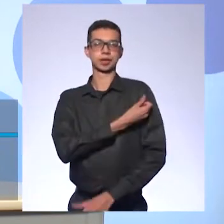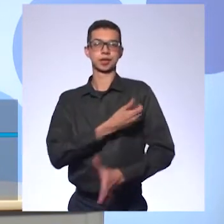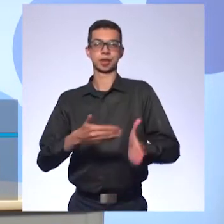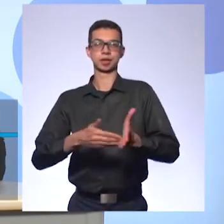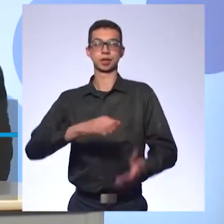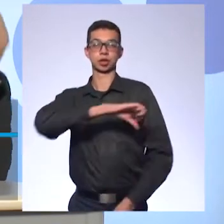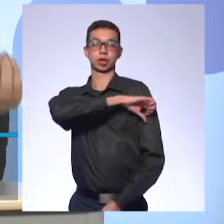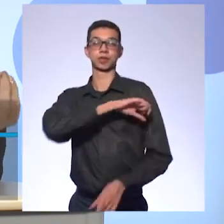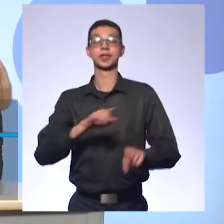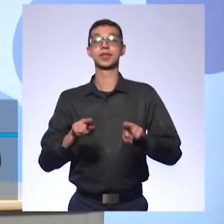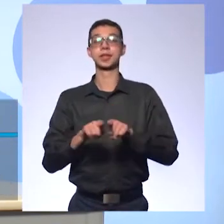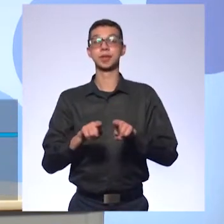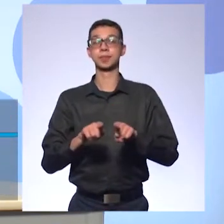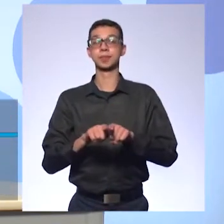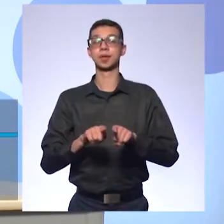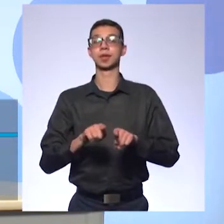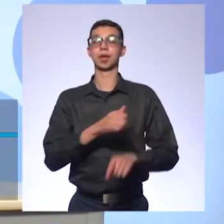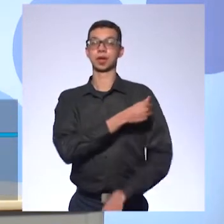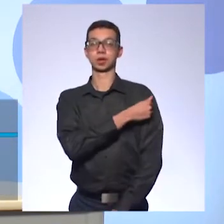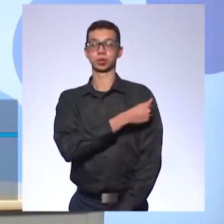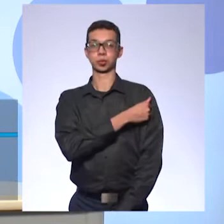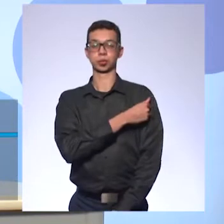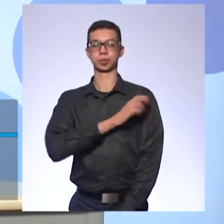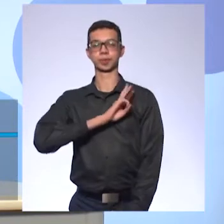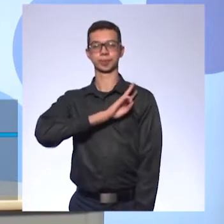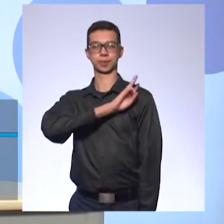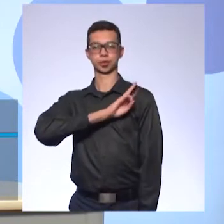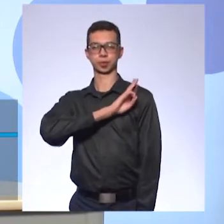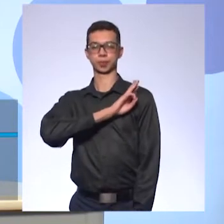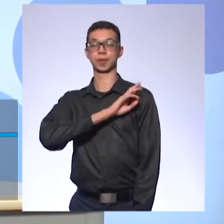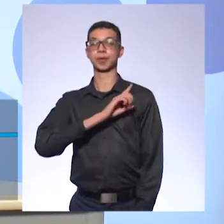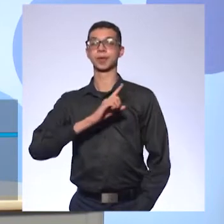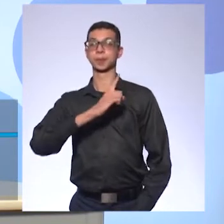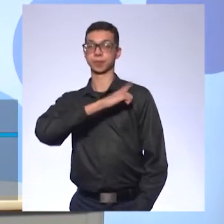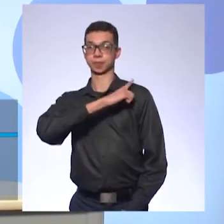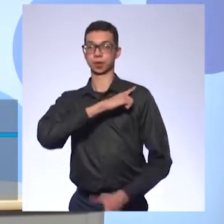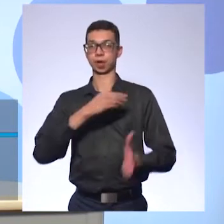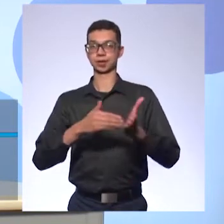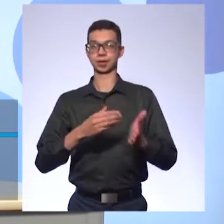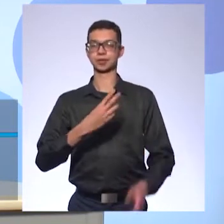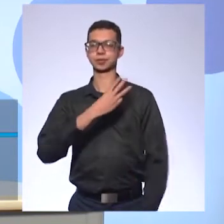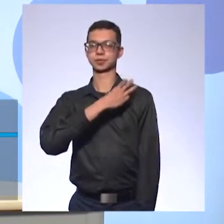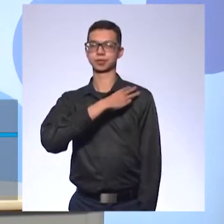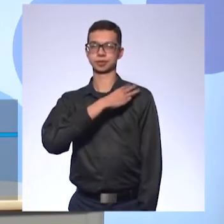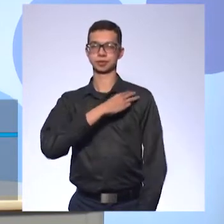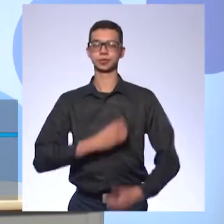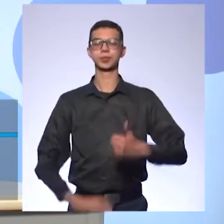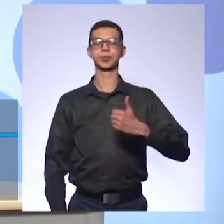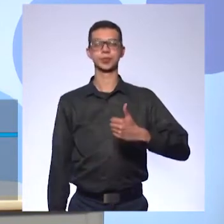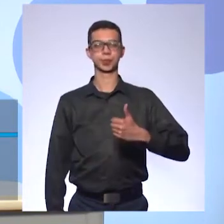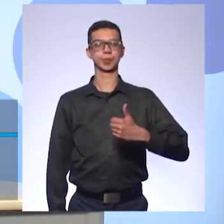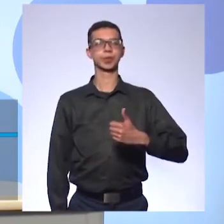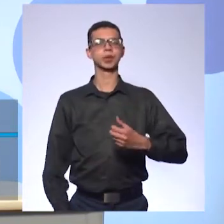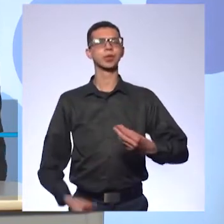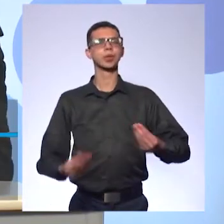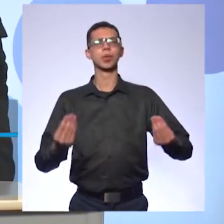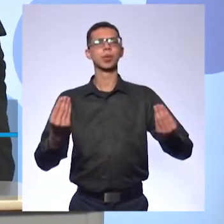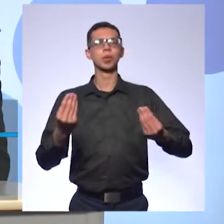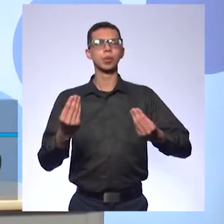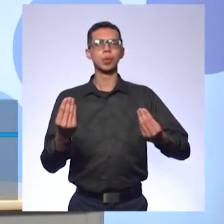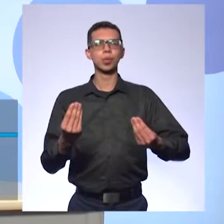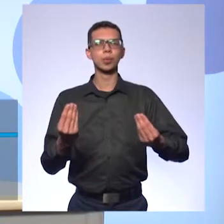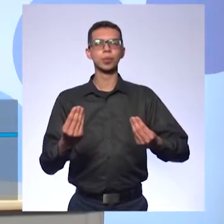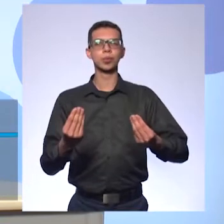ensino médio, da 1ª até a 3ª série do ensino médio. Então, como que funciona